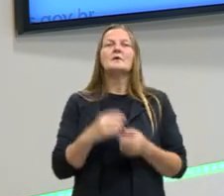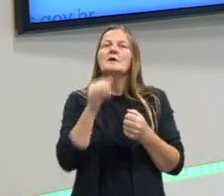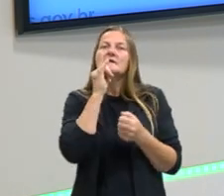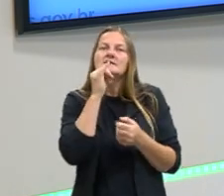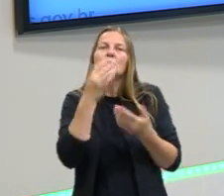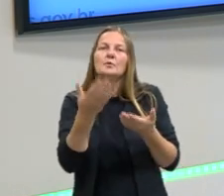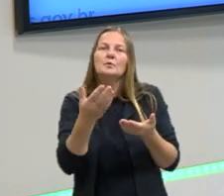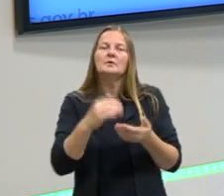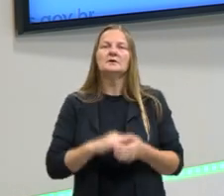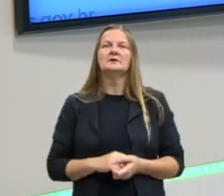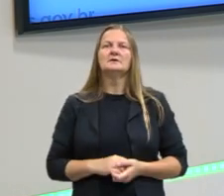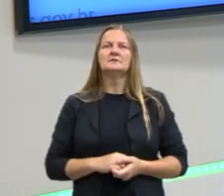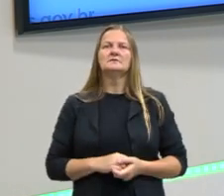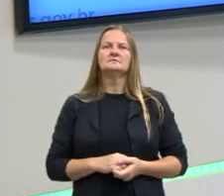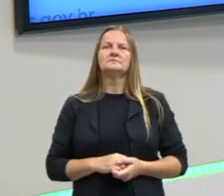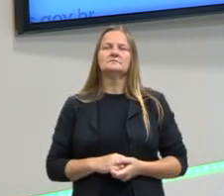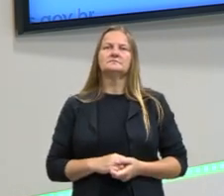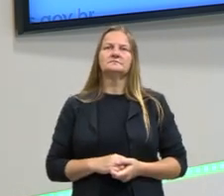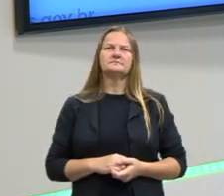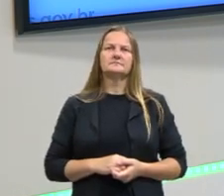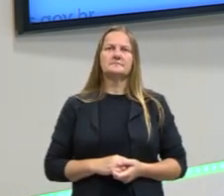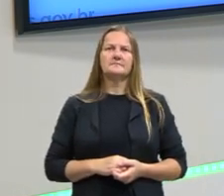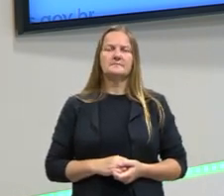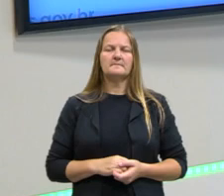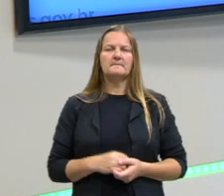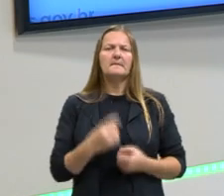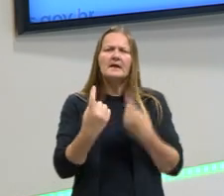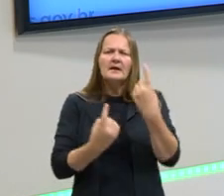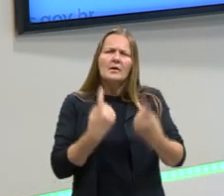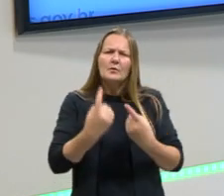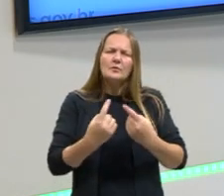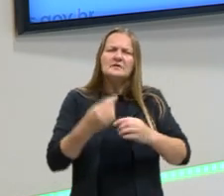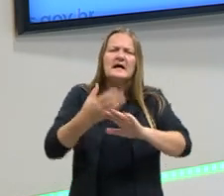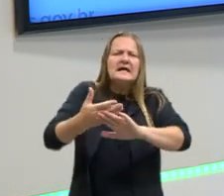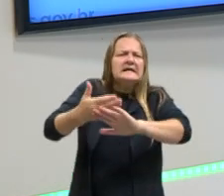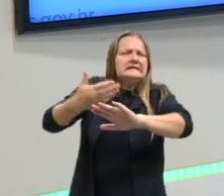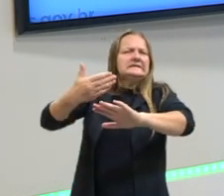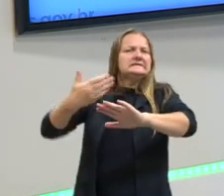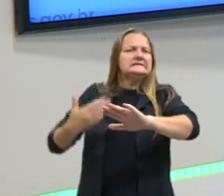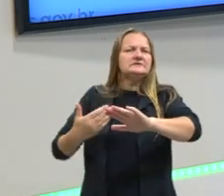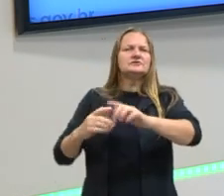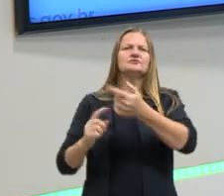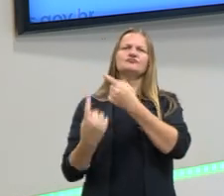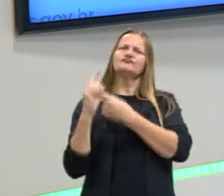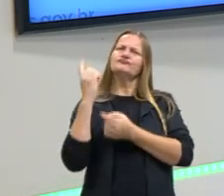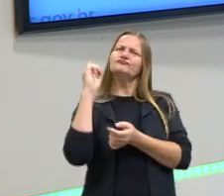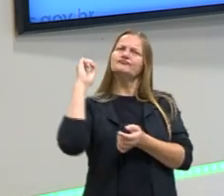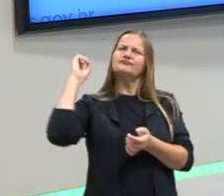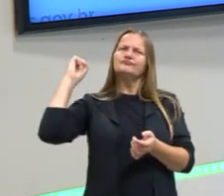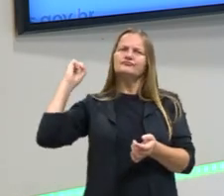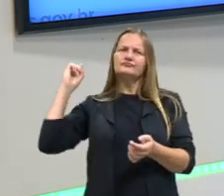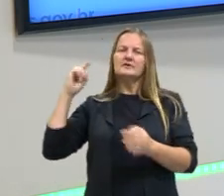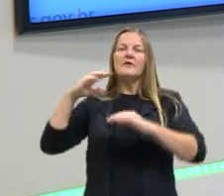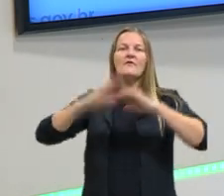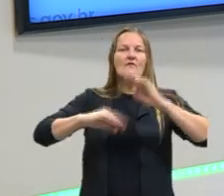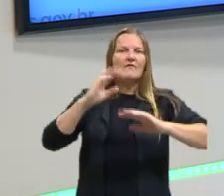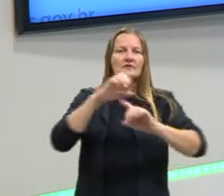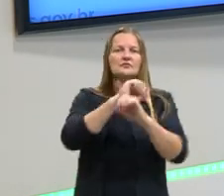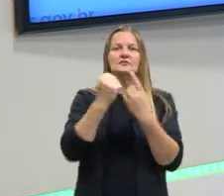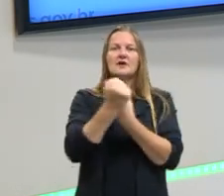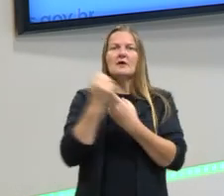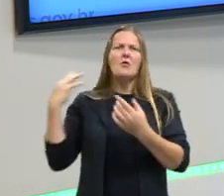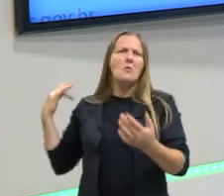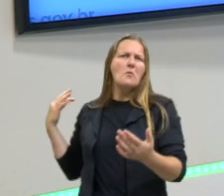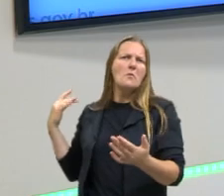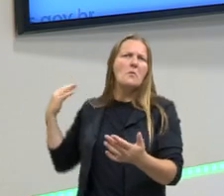uma que a esterilidade ou seja eles estão aí antes de nós quando nós nascemos seus fatos sociais que